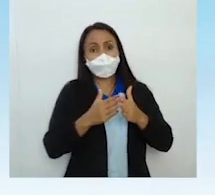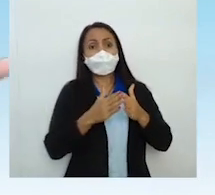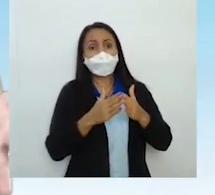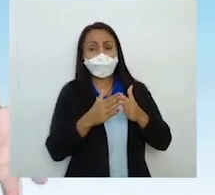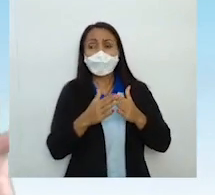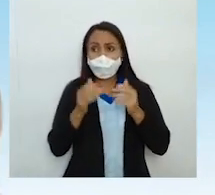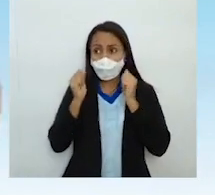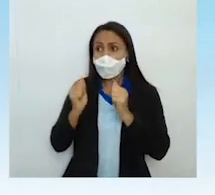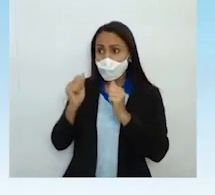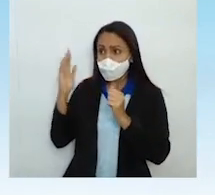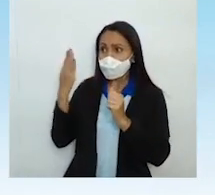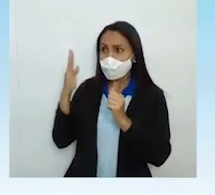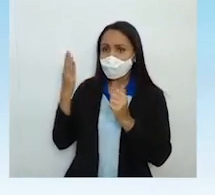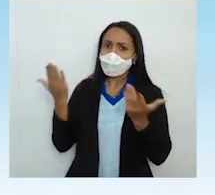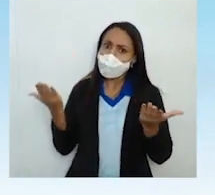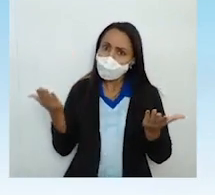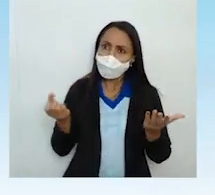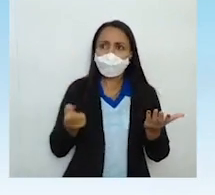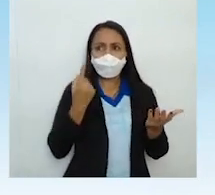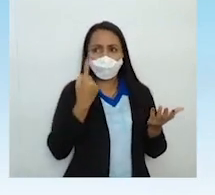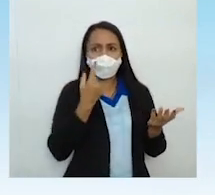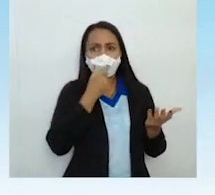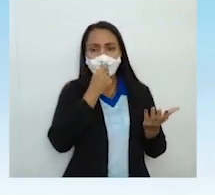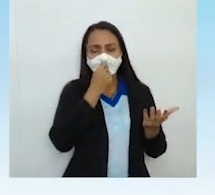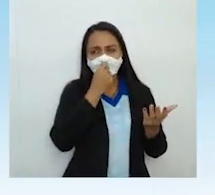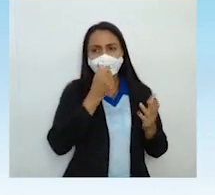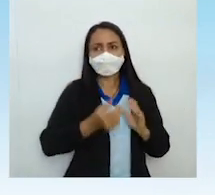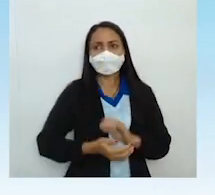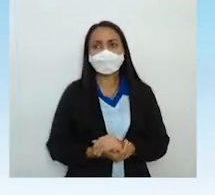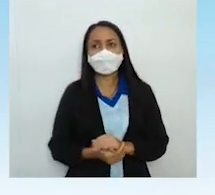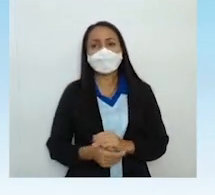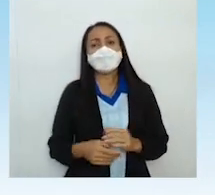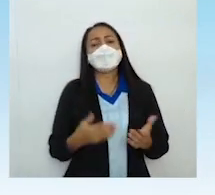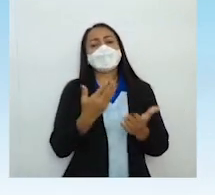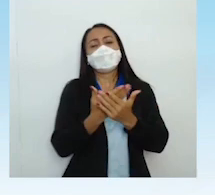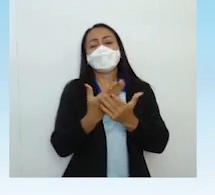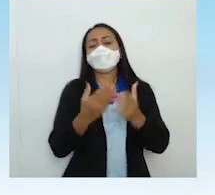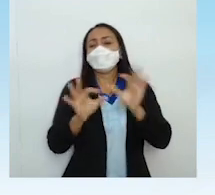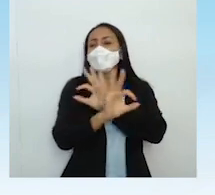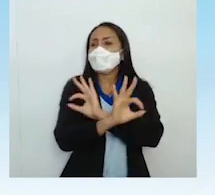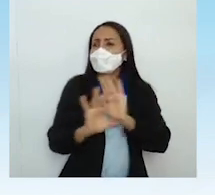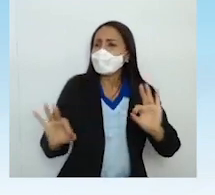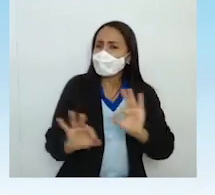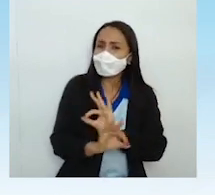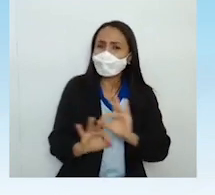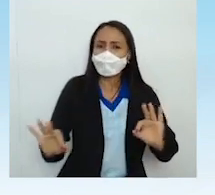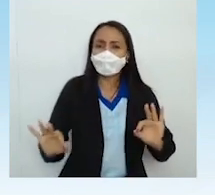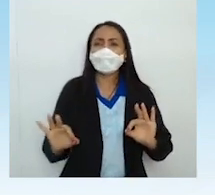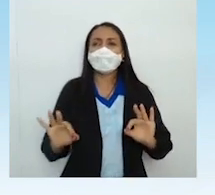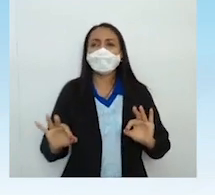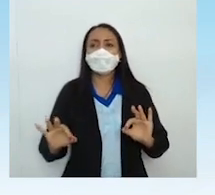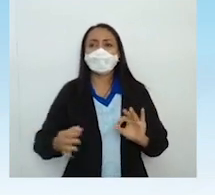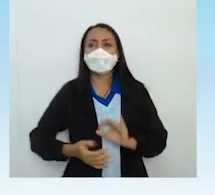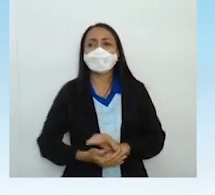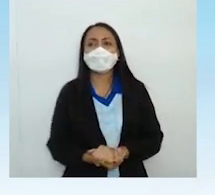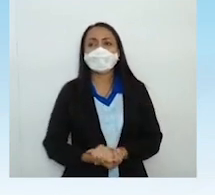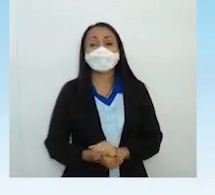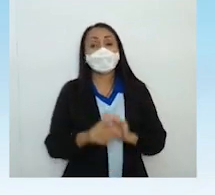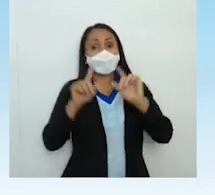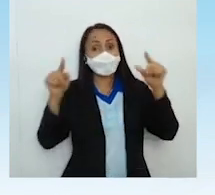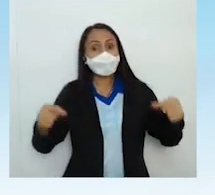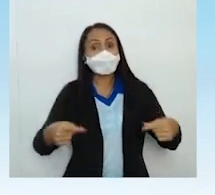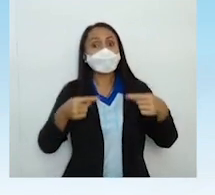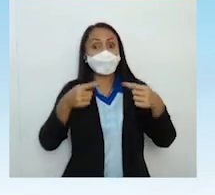coisa absurda, minha gente. Professor, a aula foi excelente. Por favor, lance aí o desafio para